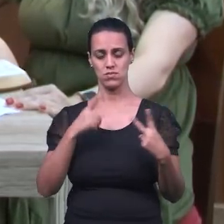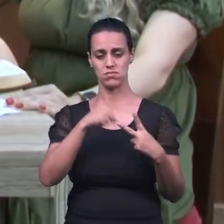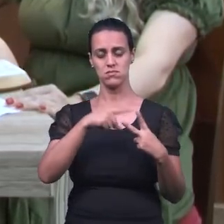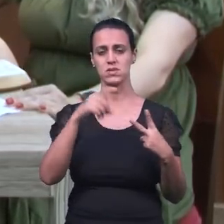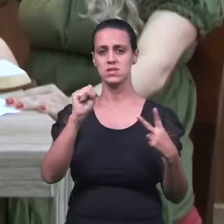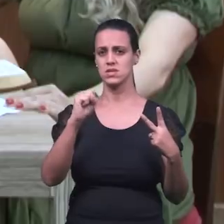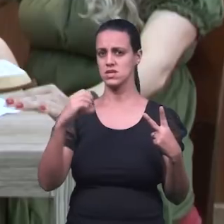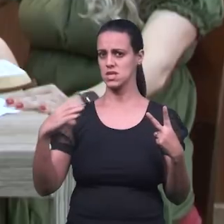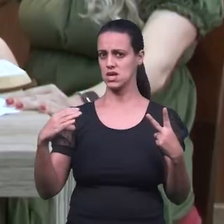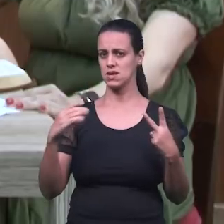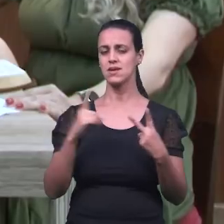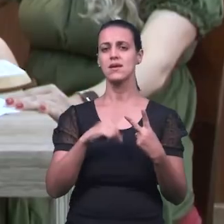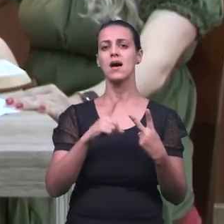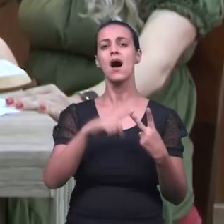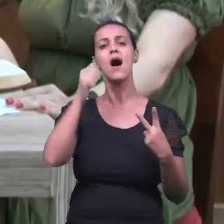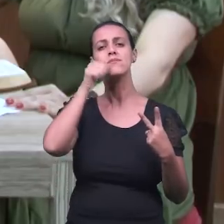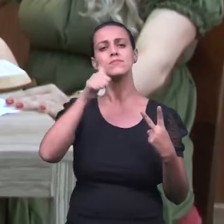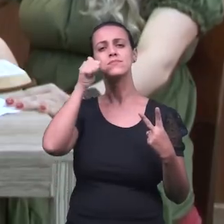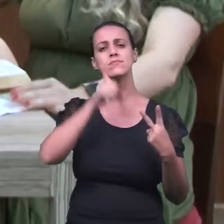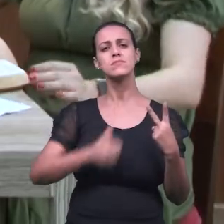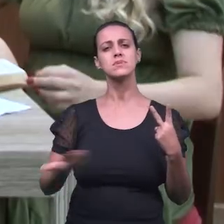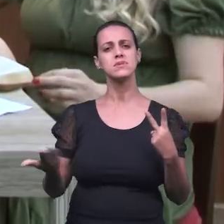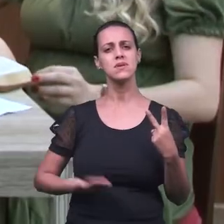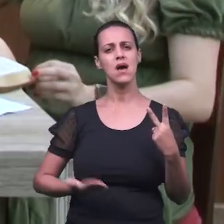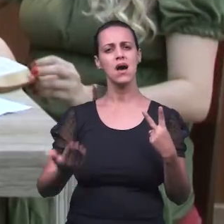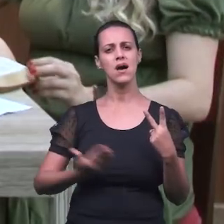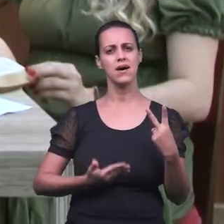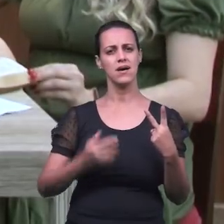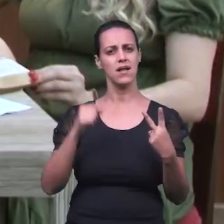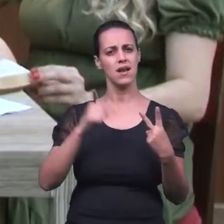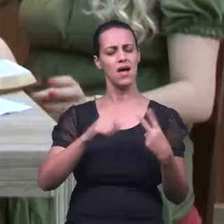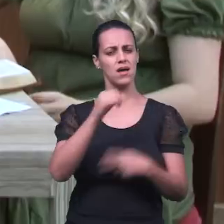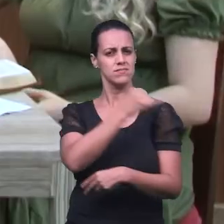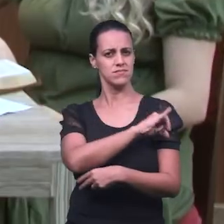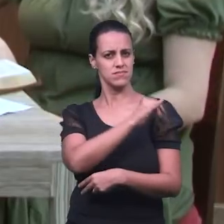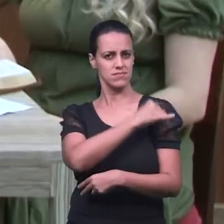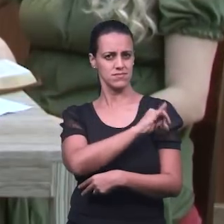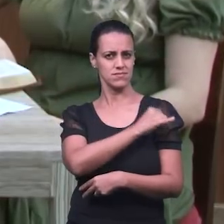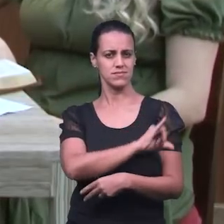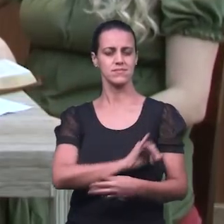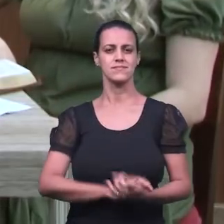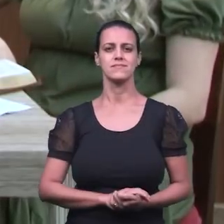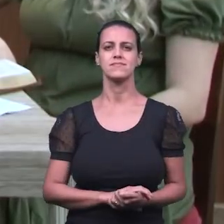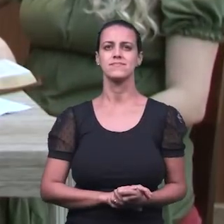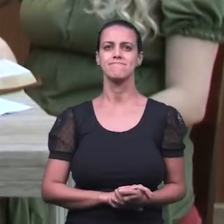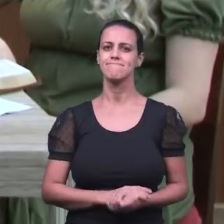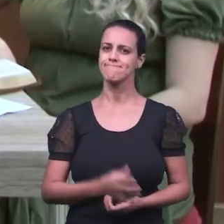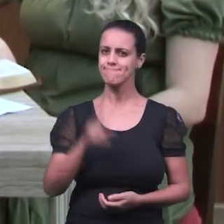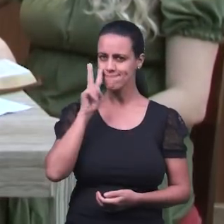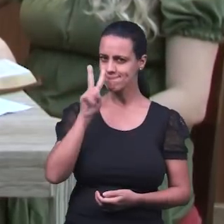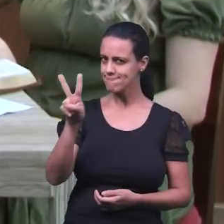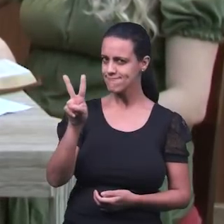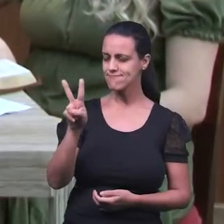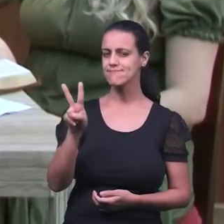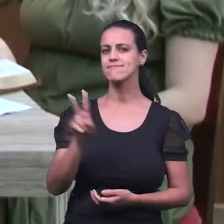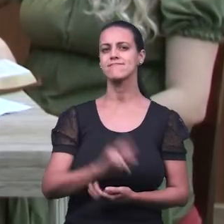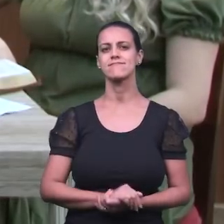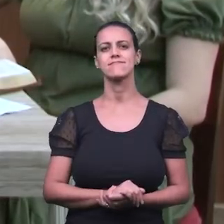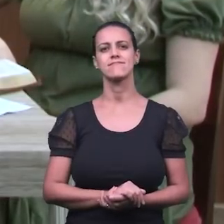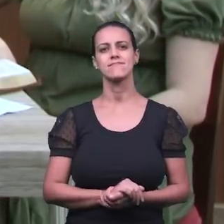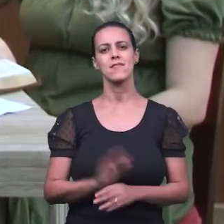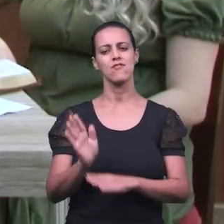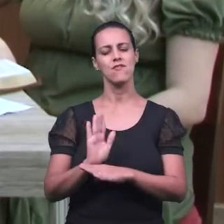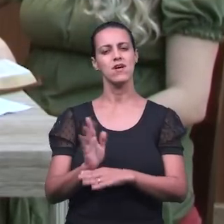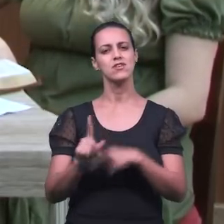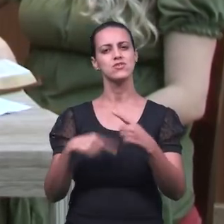Santa Catarina, e a senhora Maristela Lindolfo, de Niterói, aqui no Rio de Janeiro. Vamos assistir essas participações